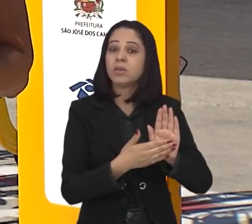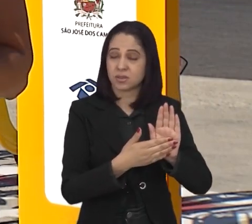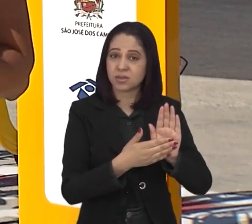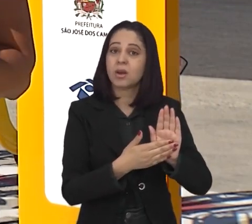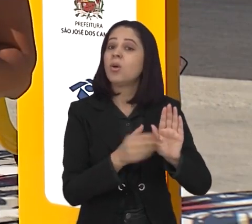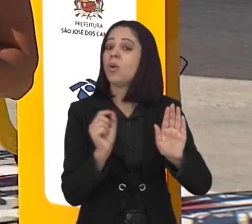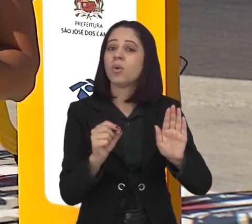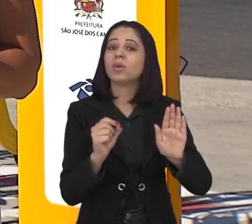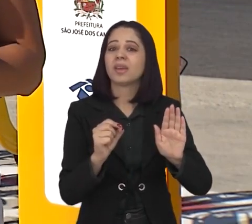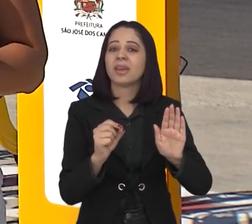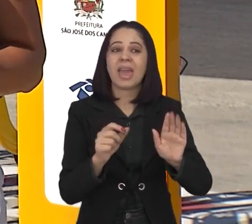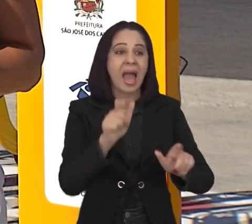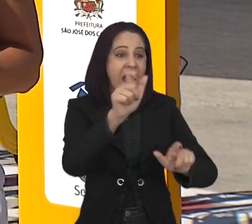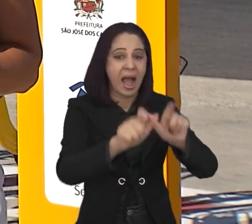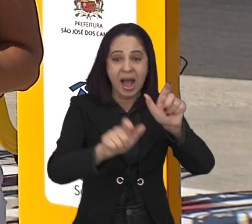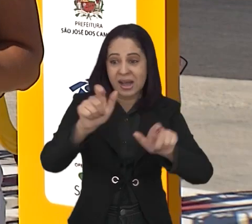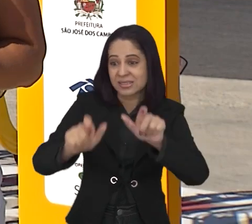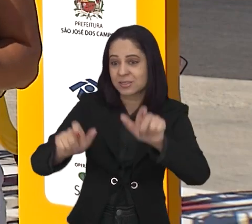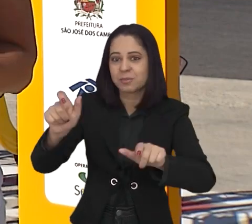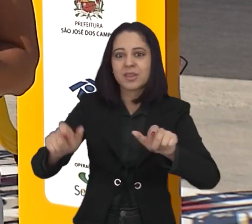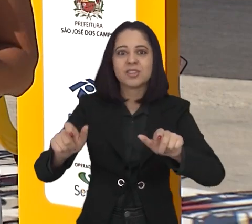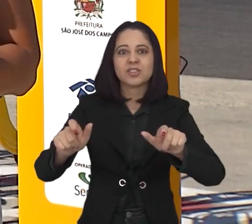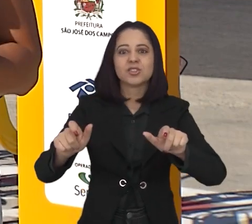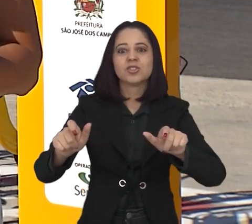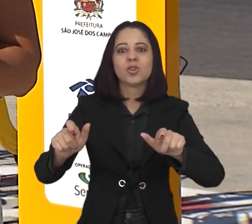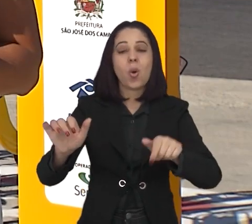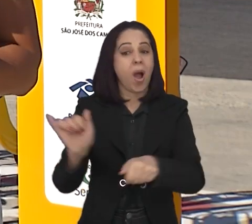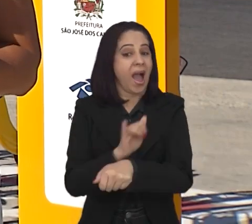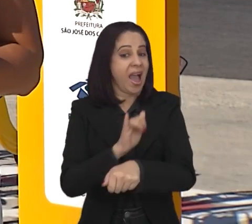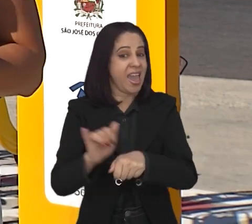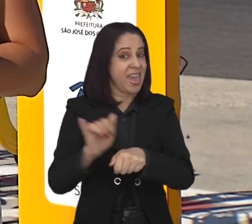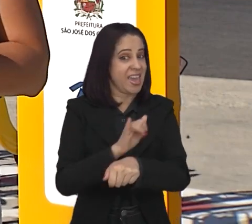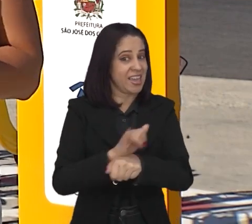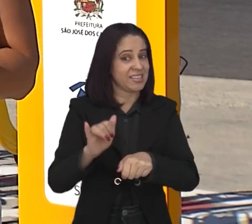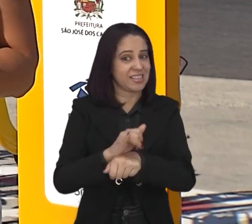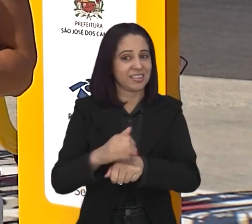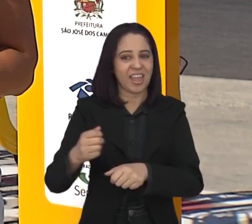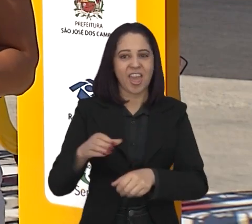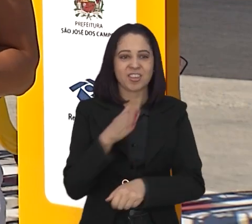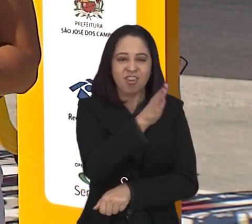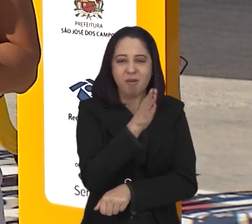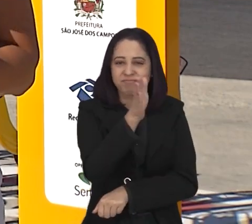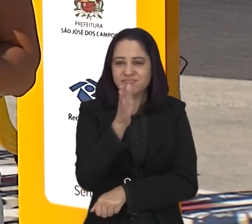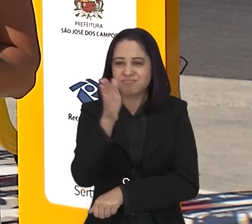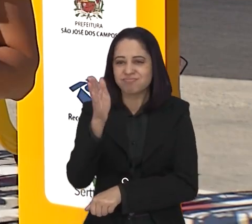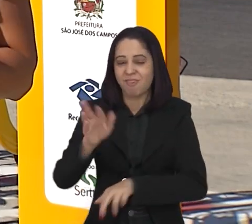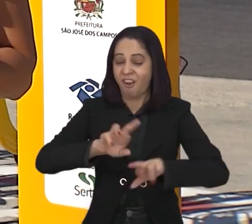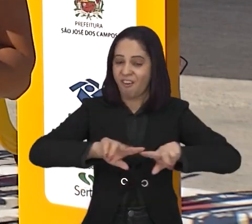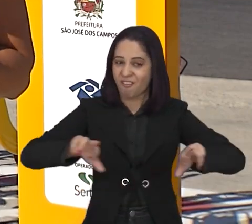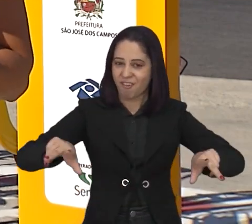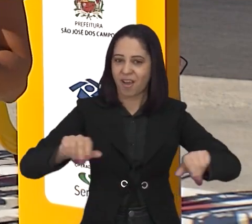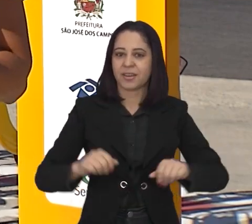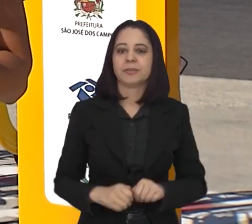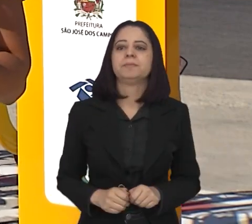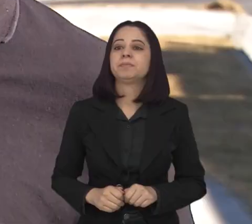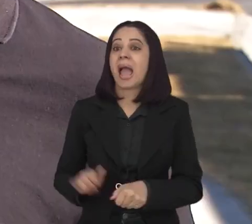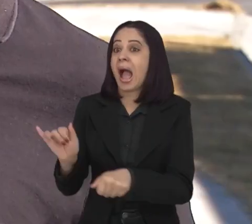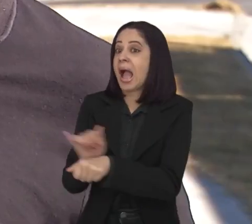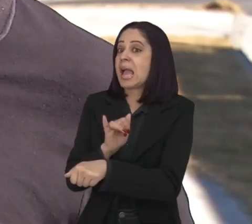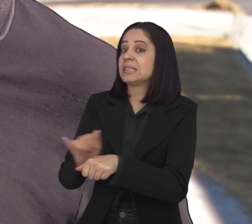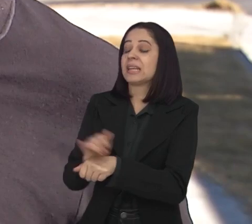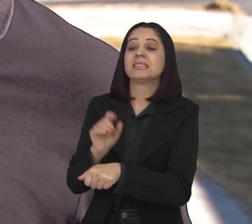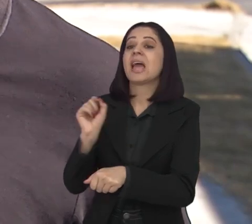a proposta é exatamente essa, fazer com que a população explore outras formas de circular pela cidade.